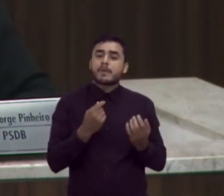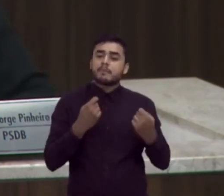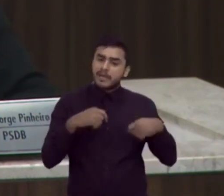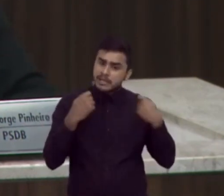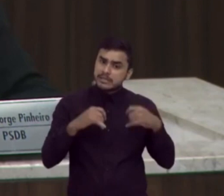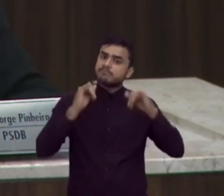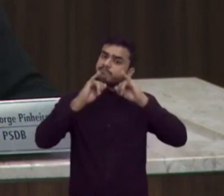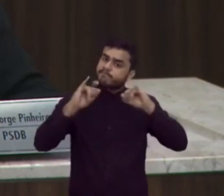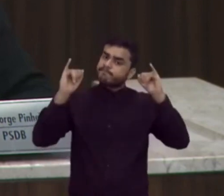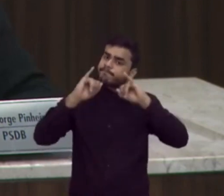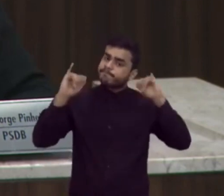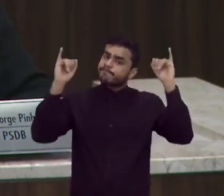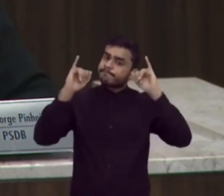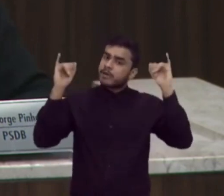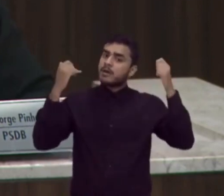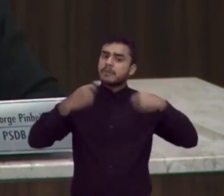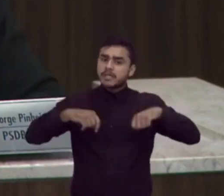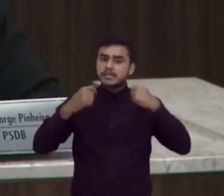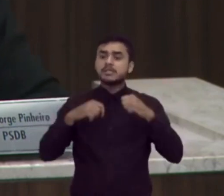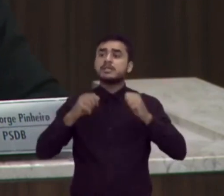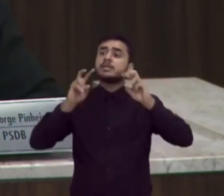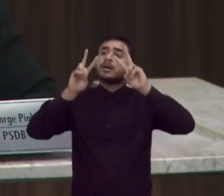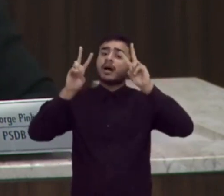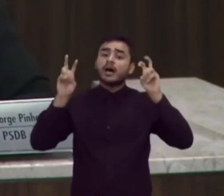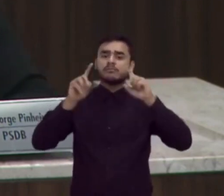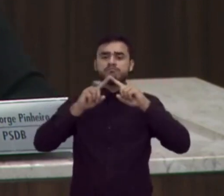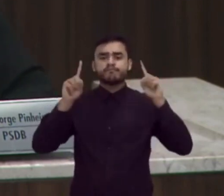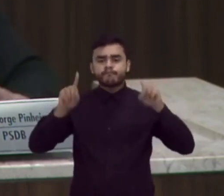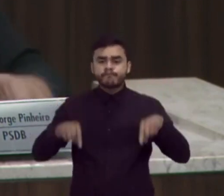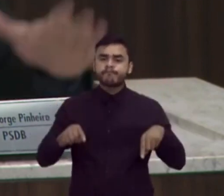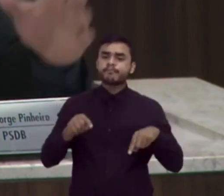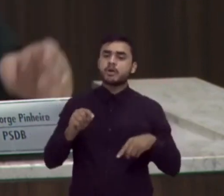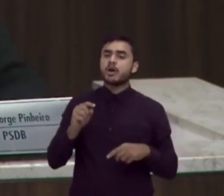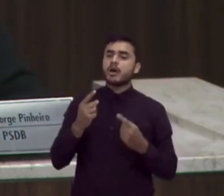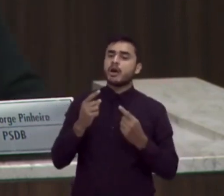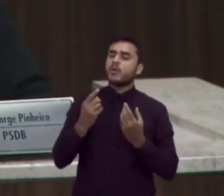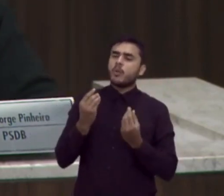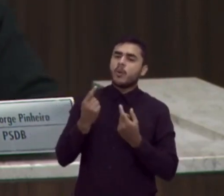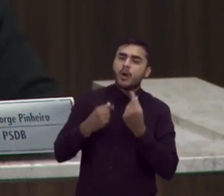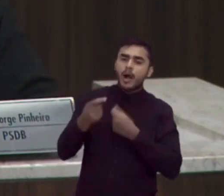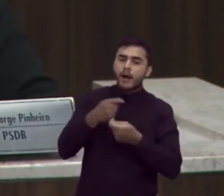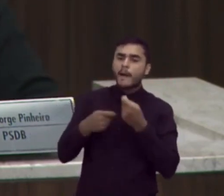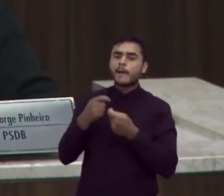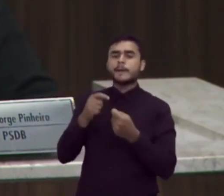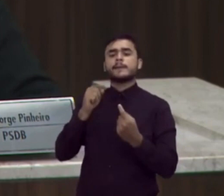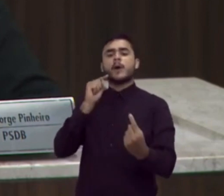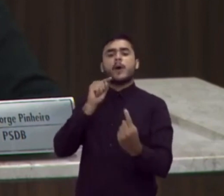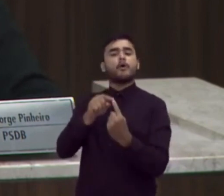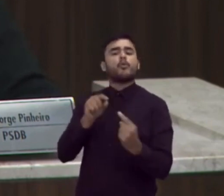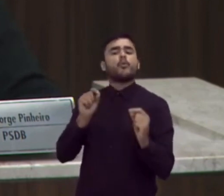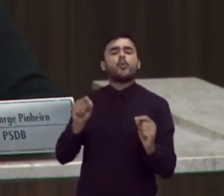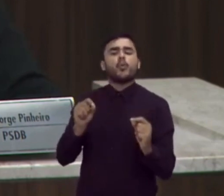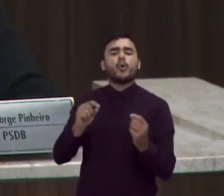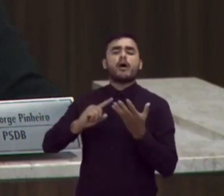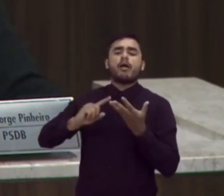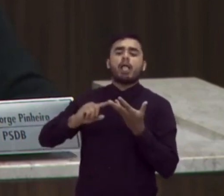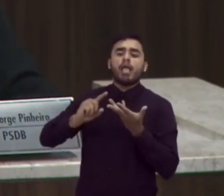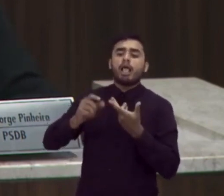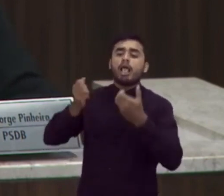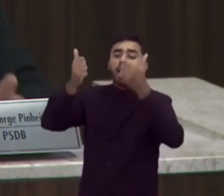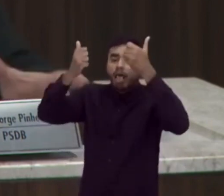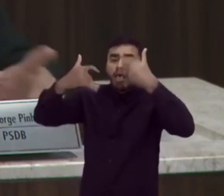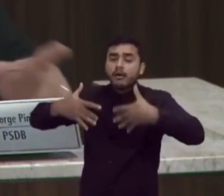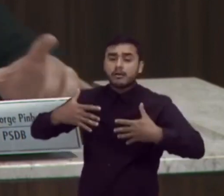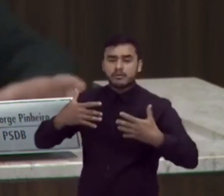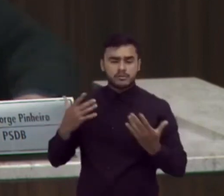oportunidades vieram falar aqui da Prefeitura de Fortaleza, que estava criando e cobrando, dizendo que era um